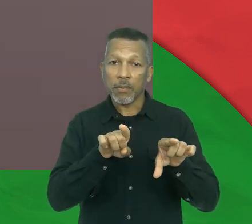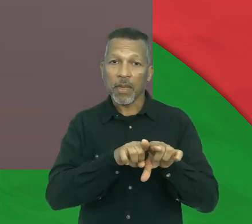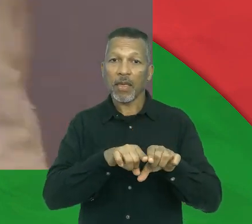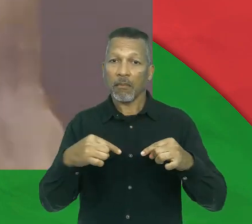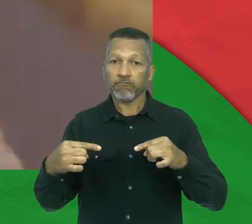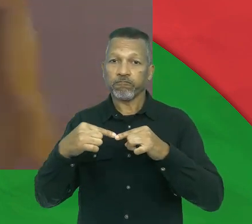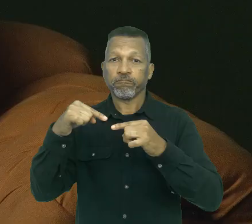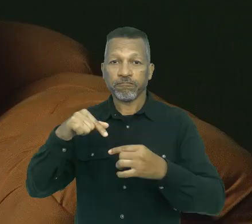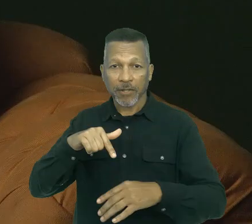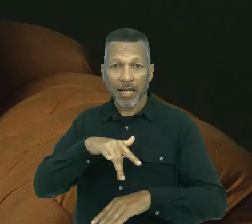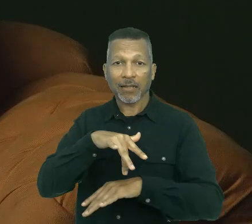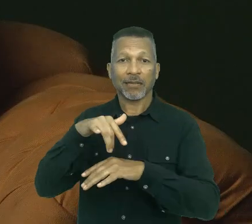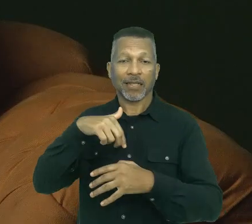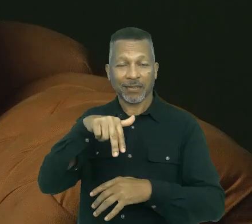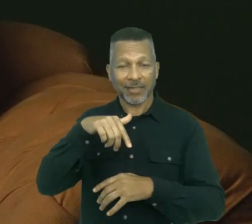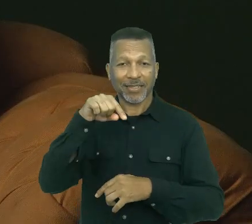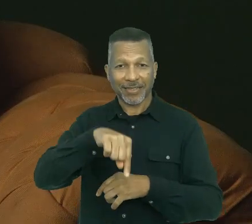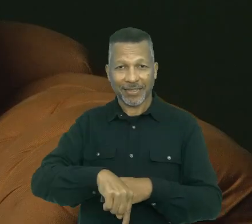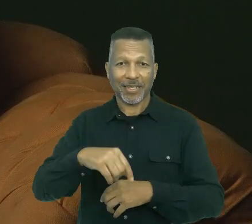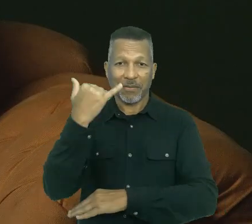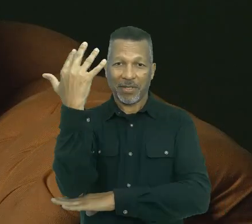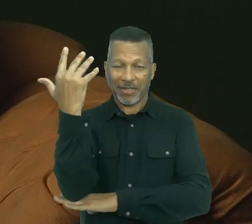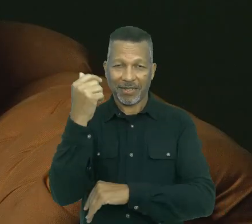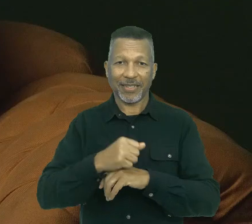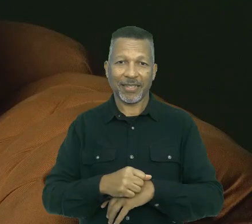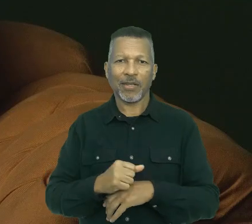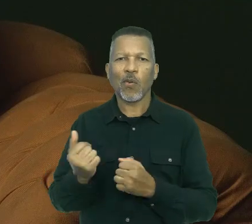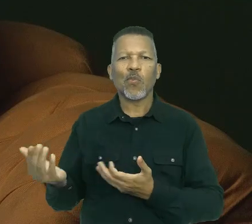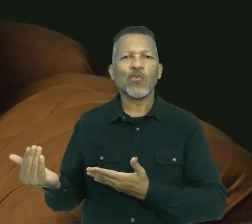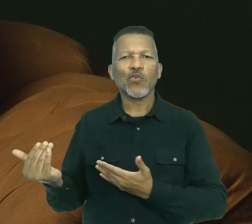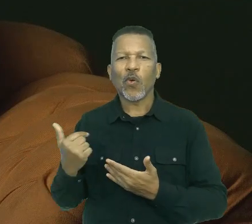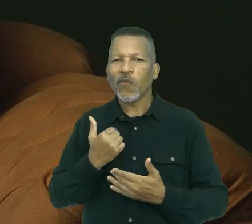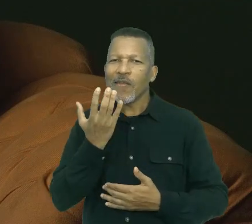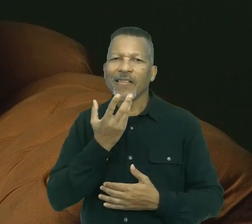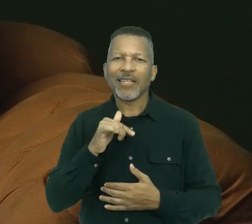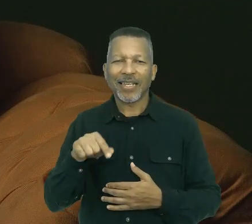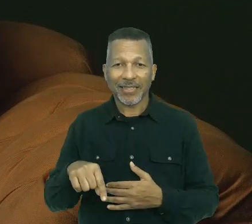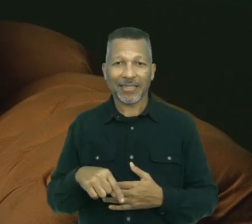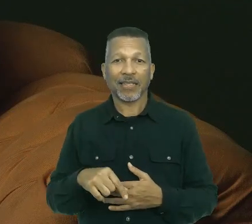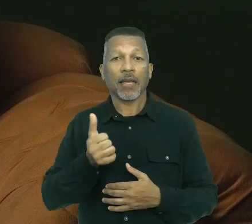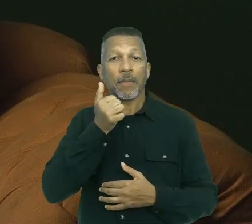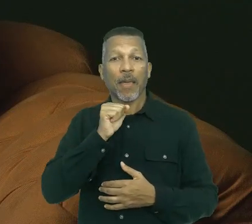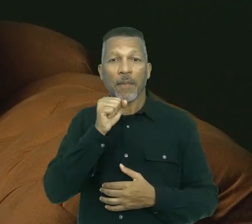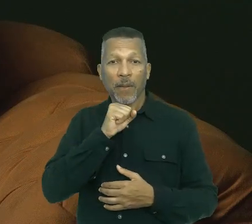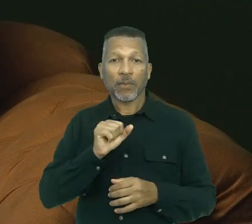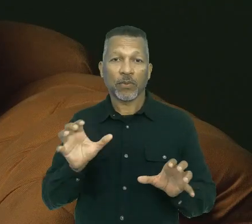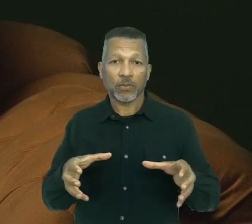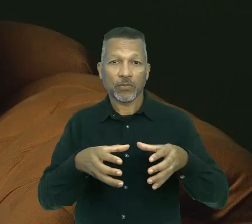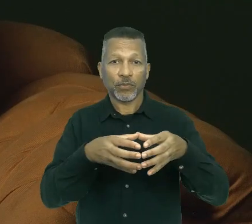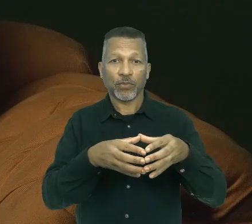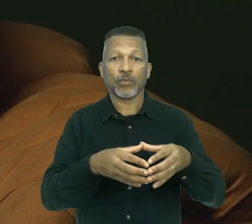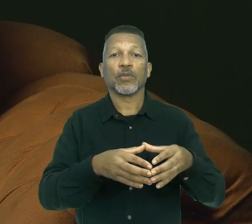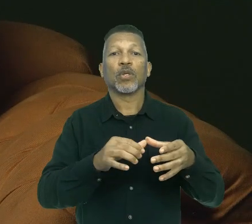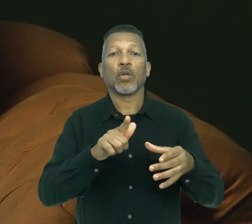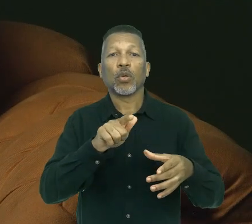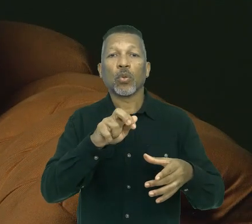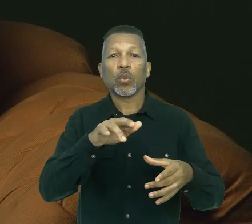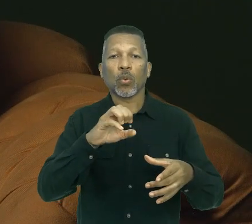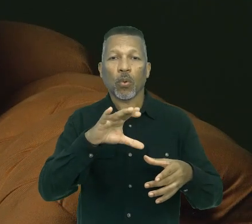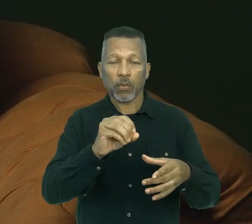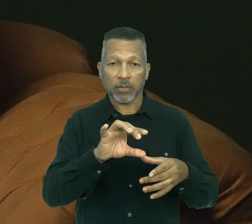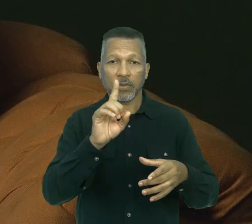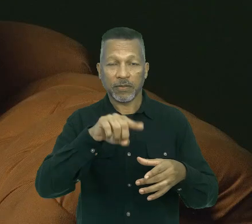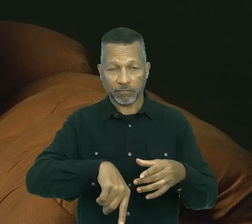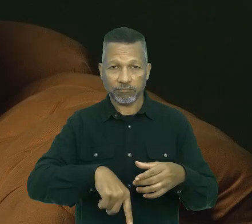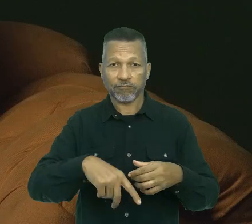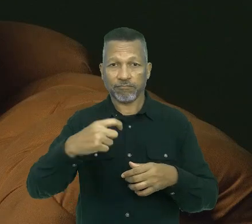de Ipatinga. E logo, muito jovem, muito criança, minha mãe me colocou no Grucom, que é o Grupo de União e Consciência